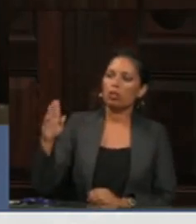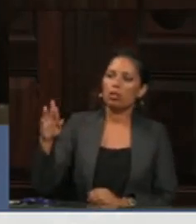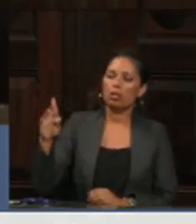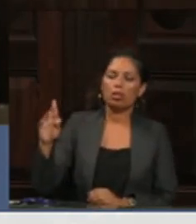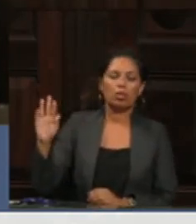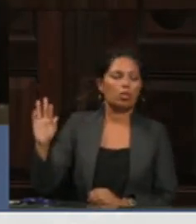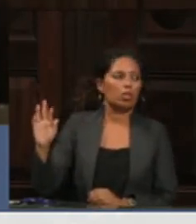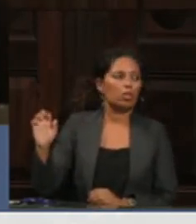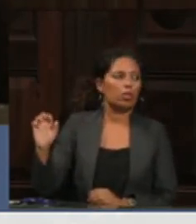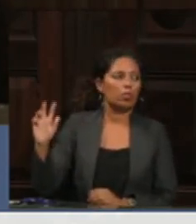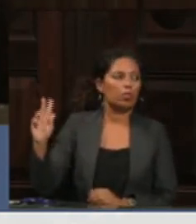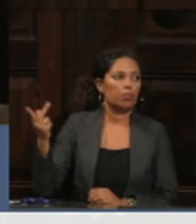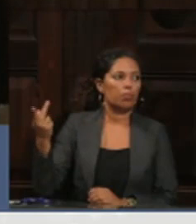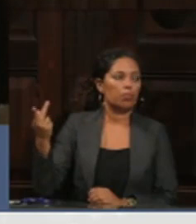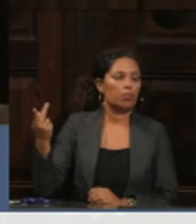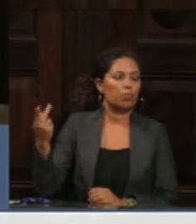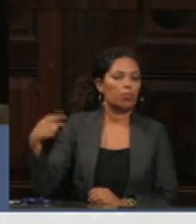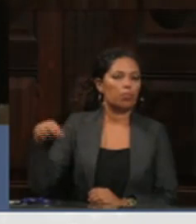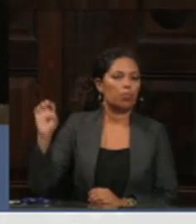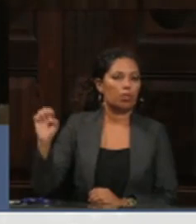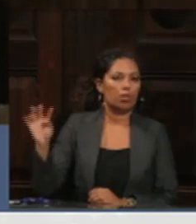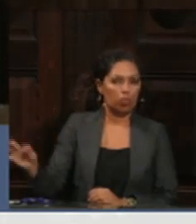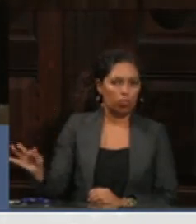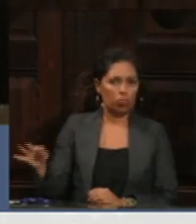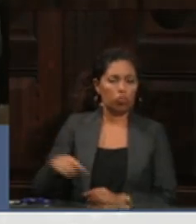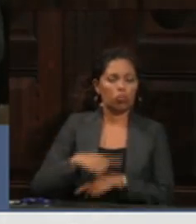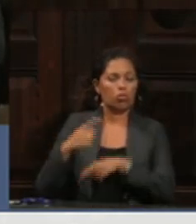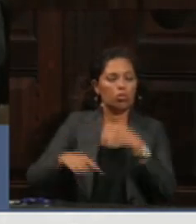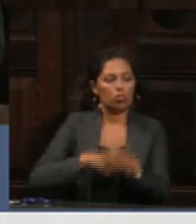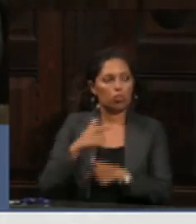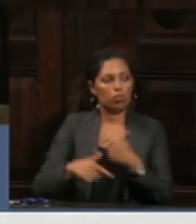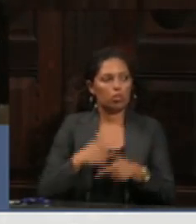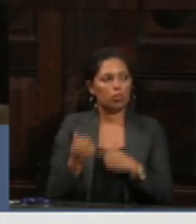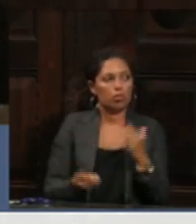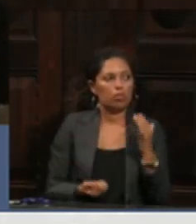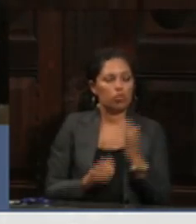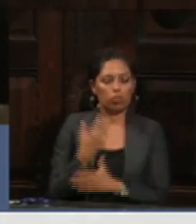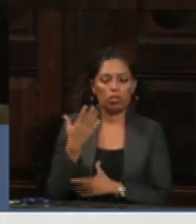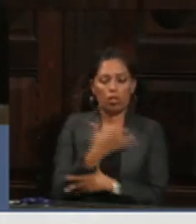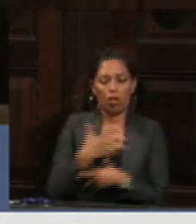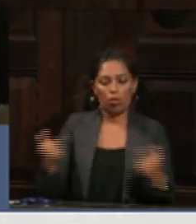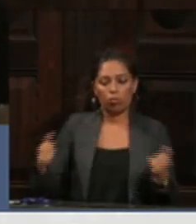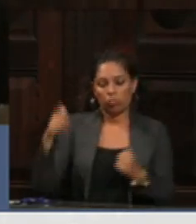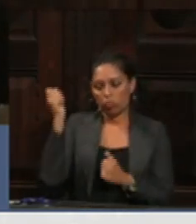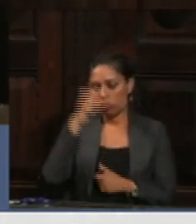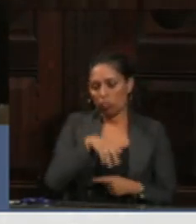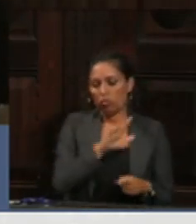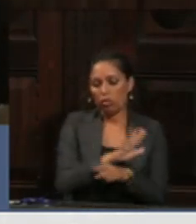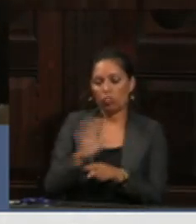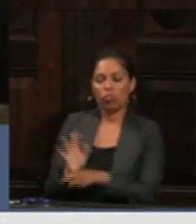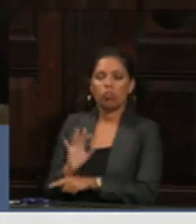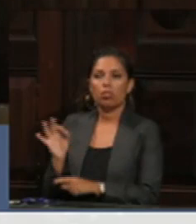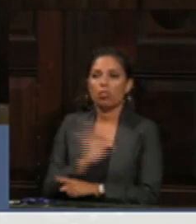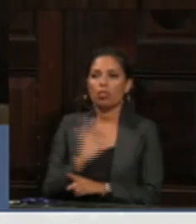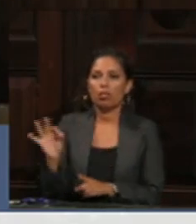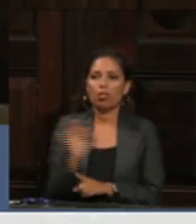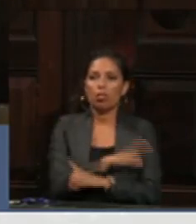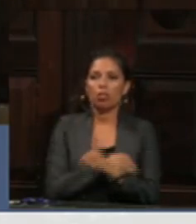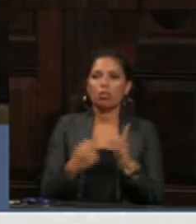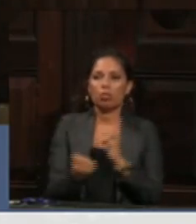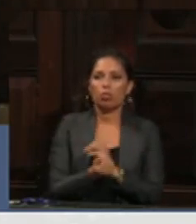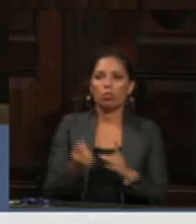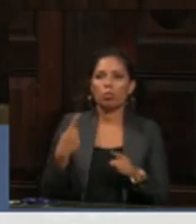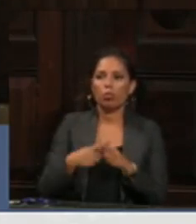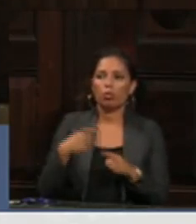teve um trabalho, na verdade, de criar muita dificuldade para a população, porque encontrar o